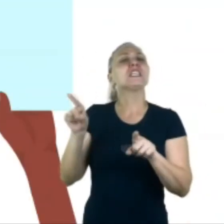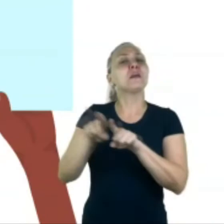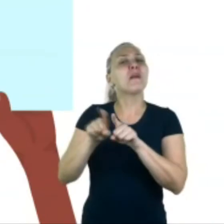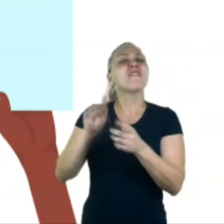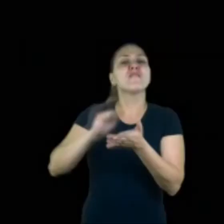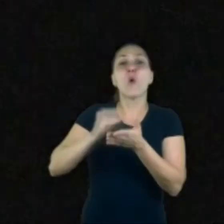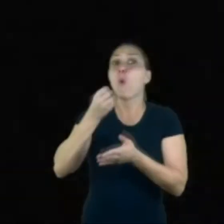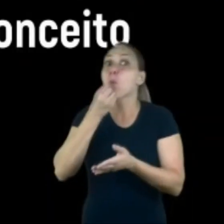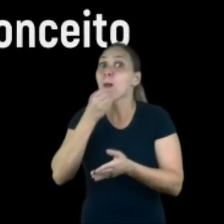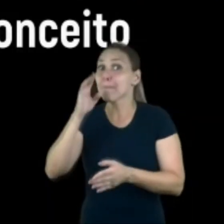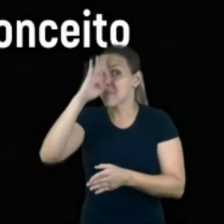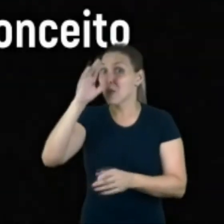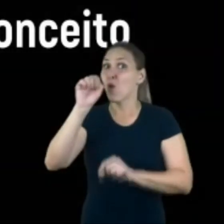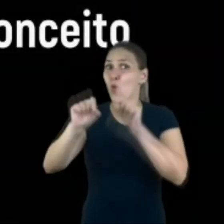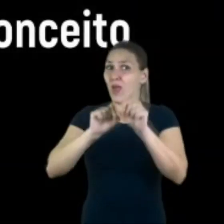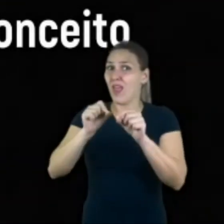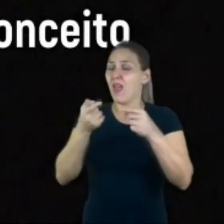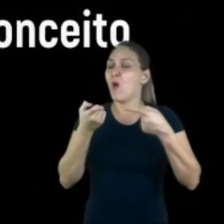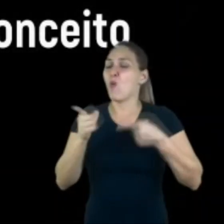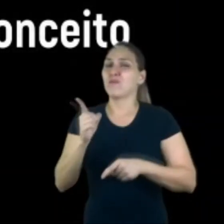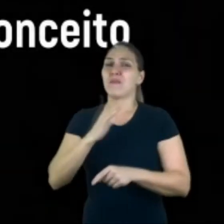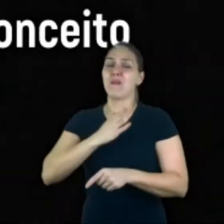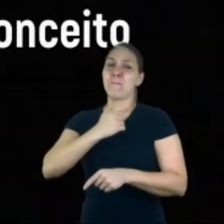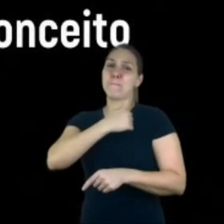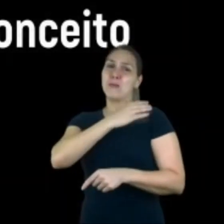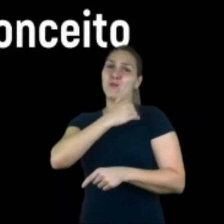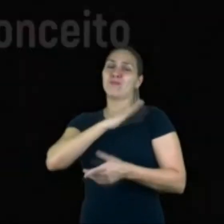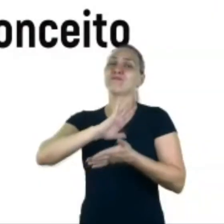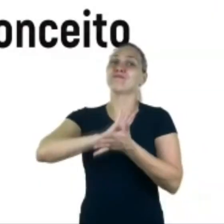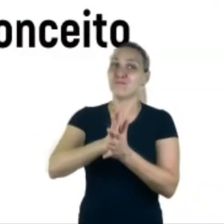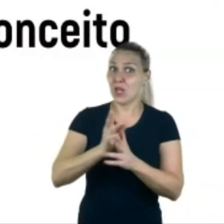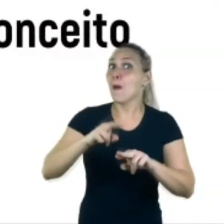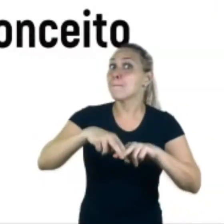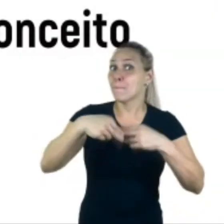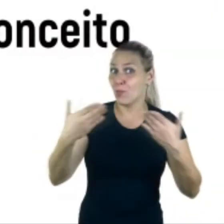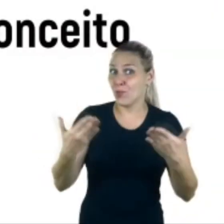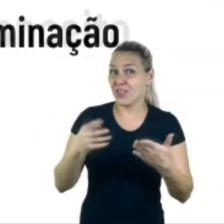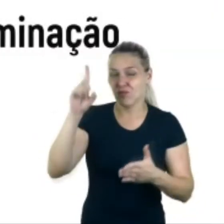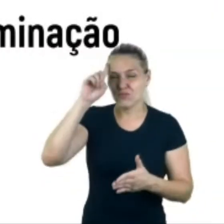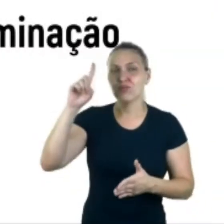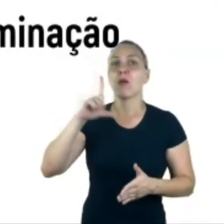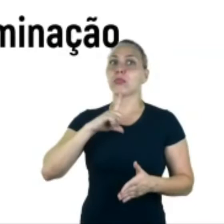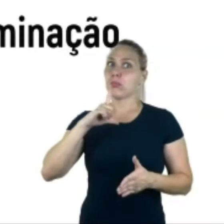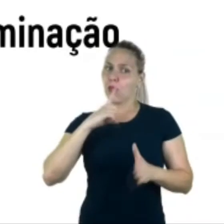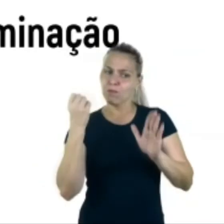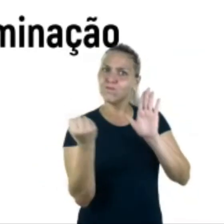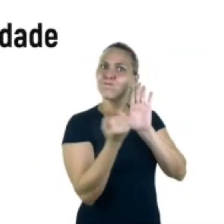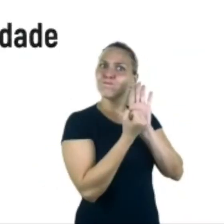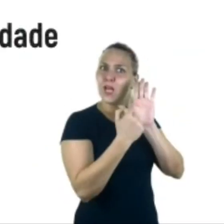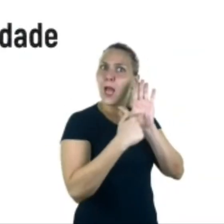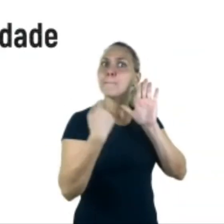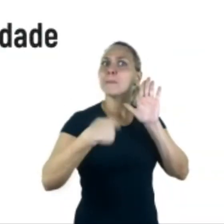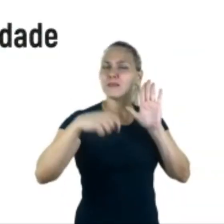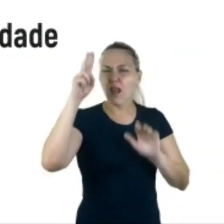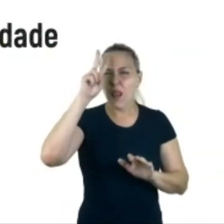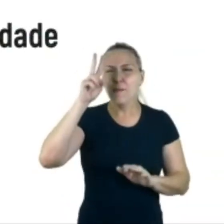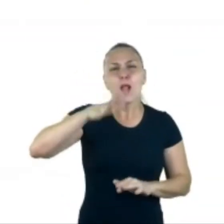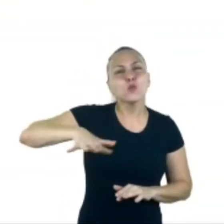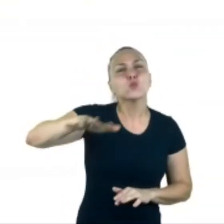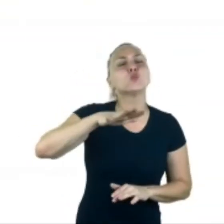e, principalmente, contra o preconceito. Por isso, essa data existe e precisa ser lembrada.